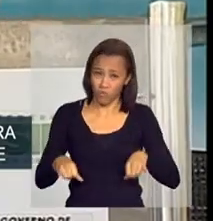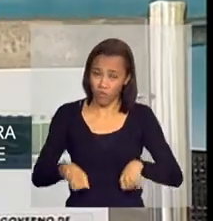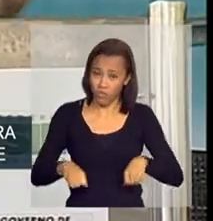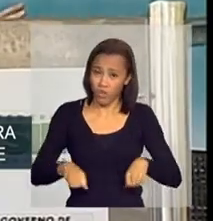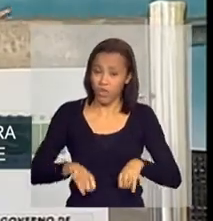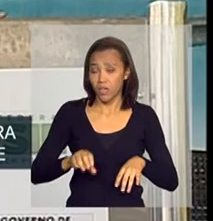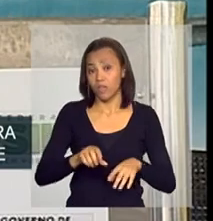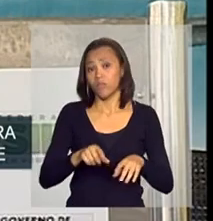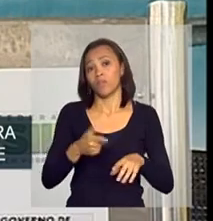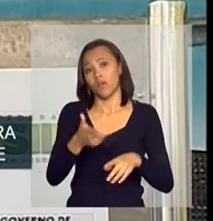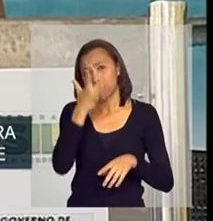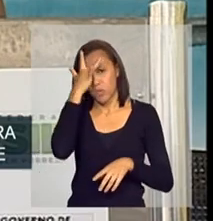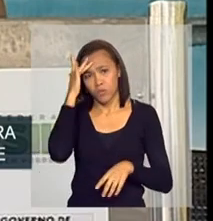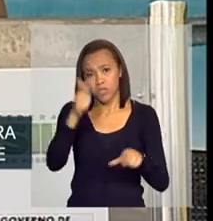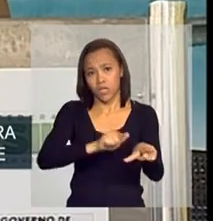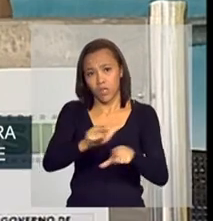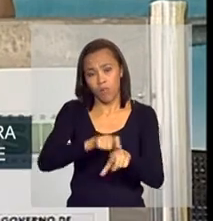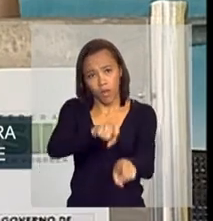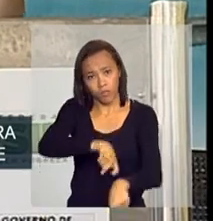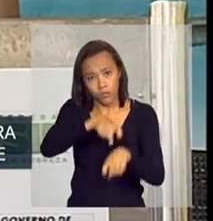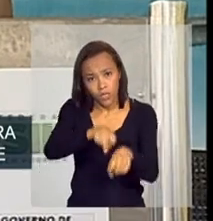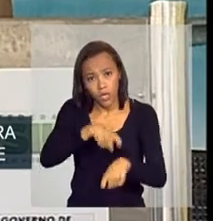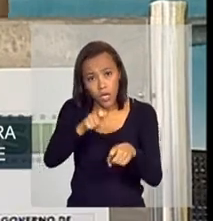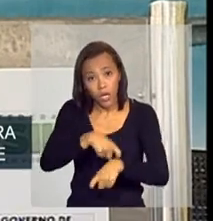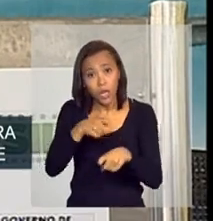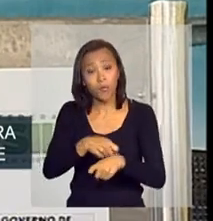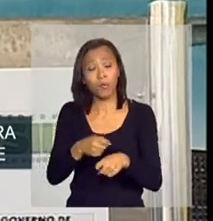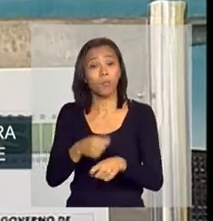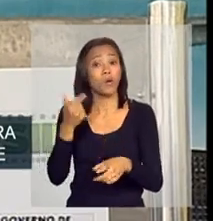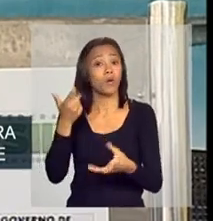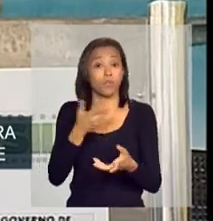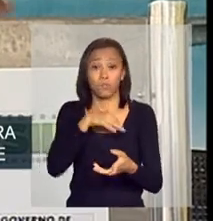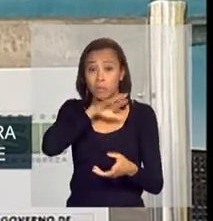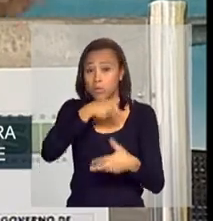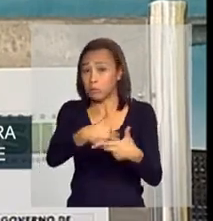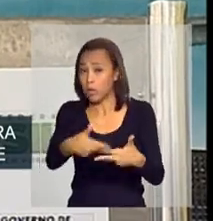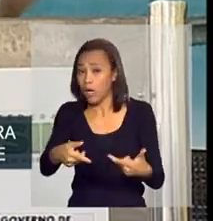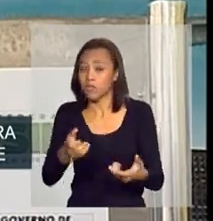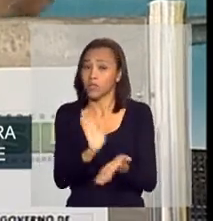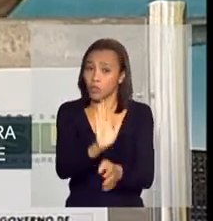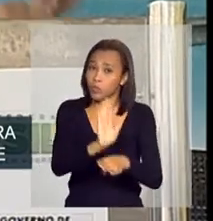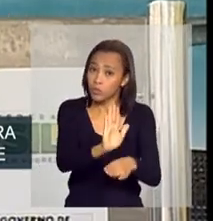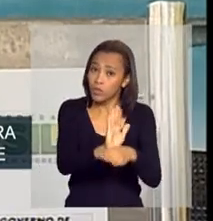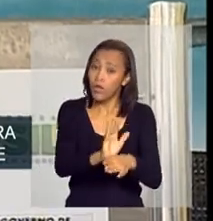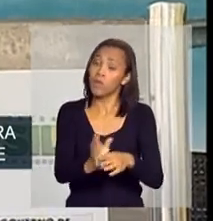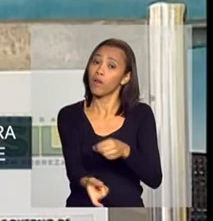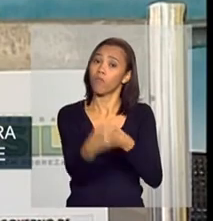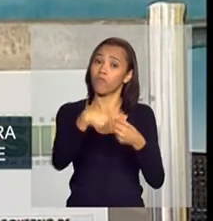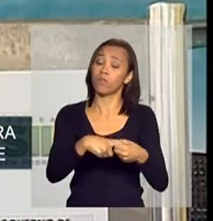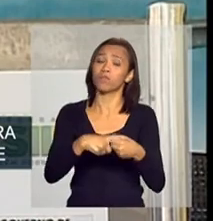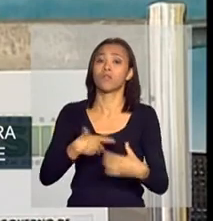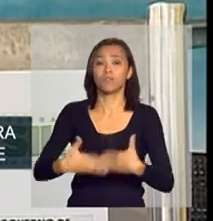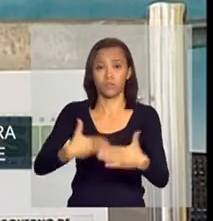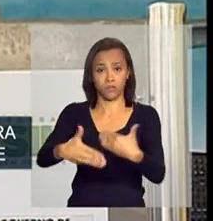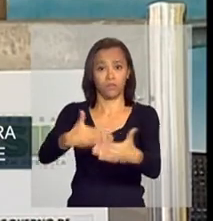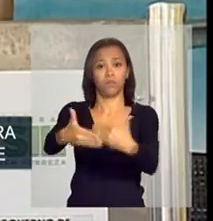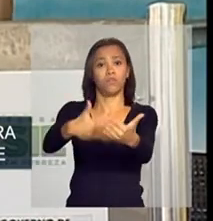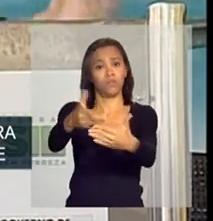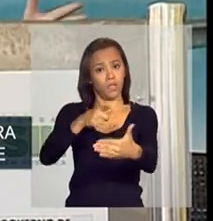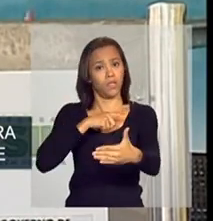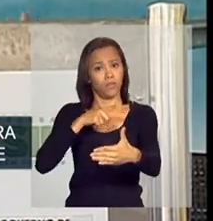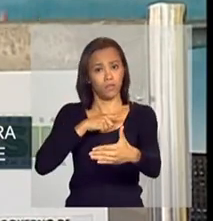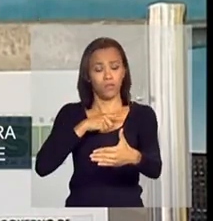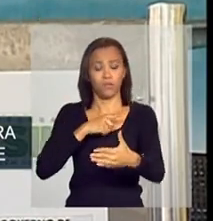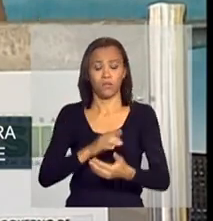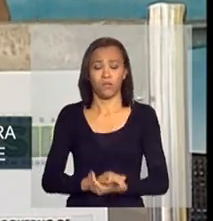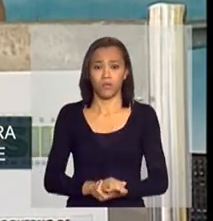aos produtores, para recuperar suas criações e para voltar a crescer e ter um